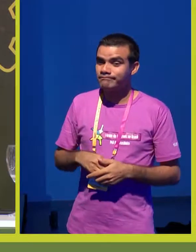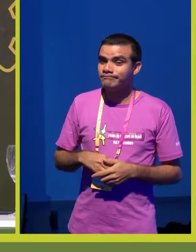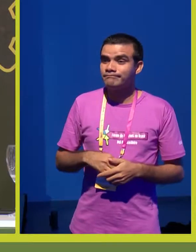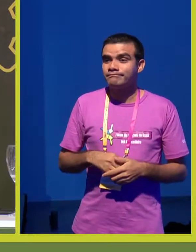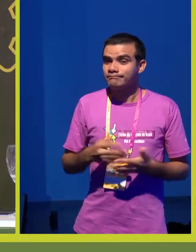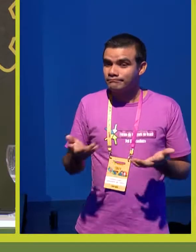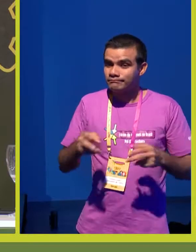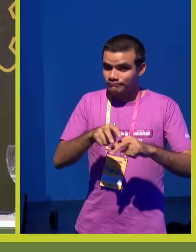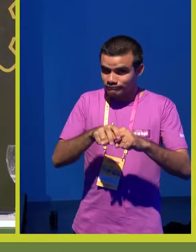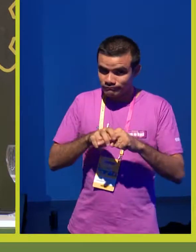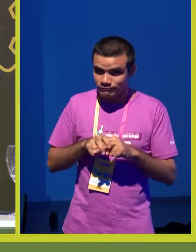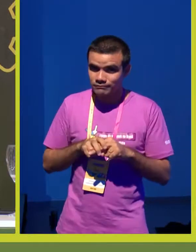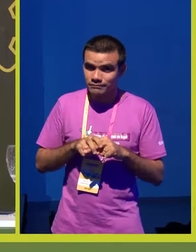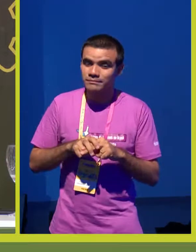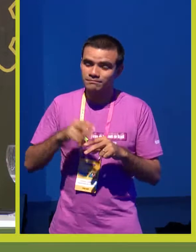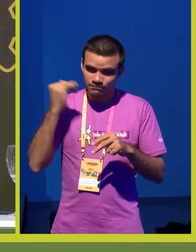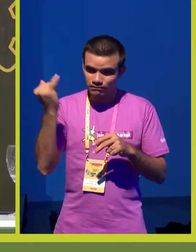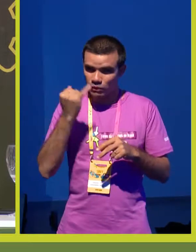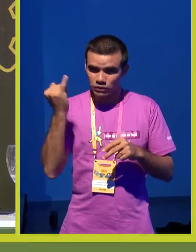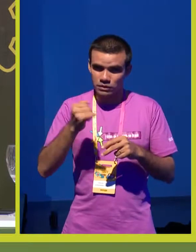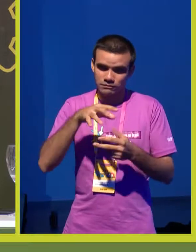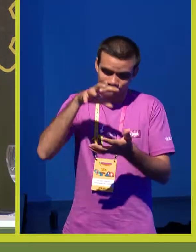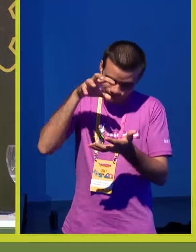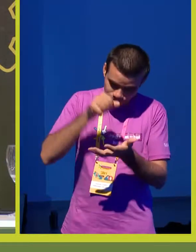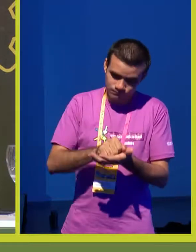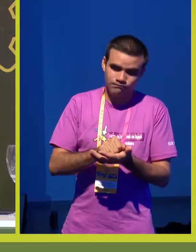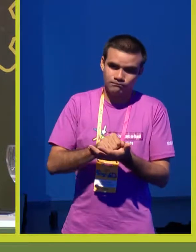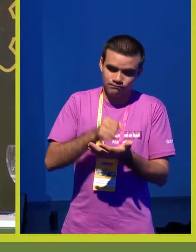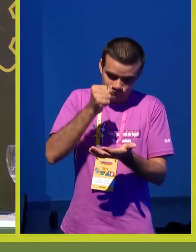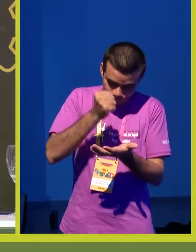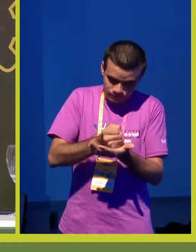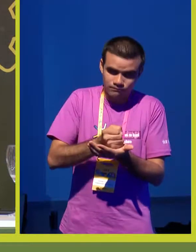E por isso a autenticação é importante. Porque